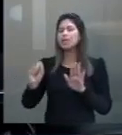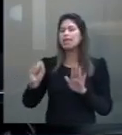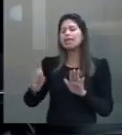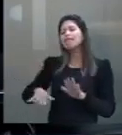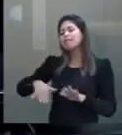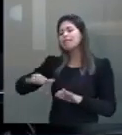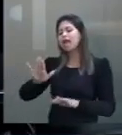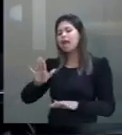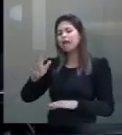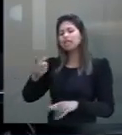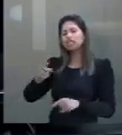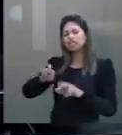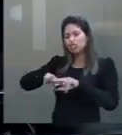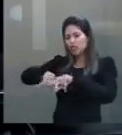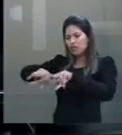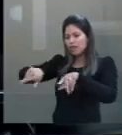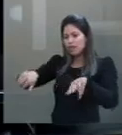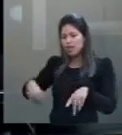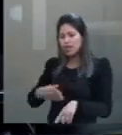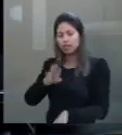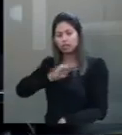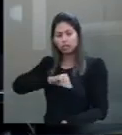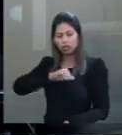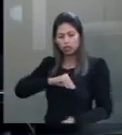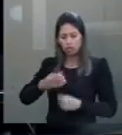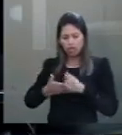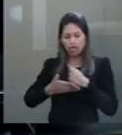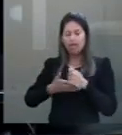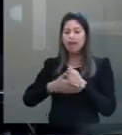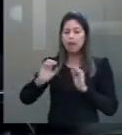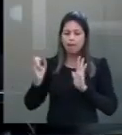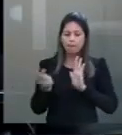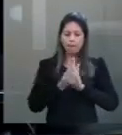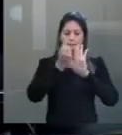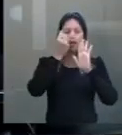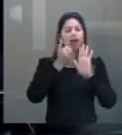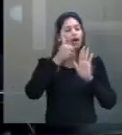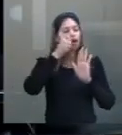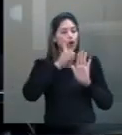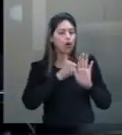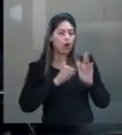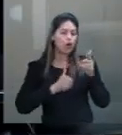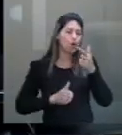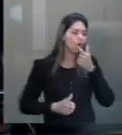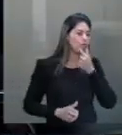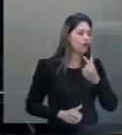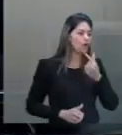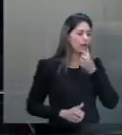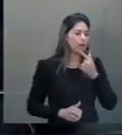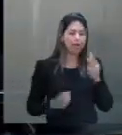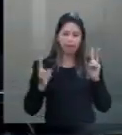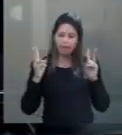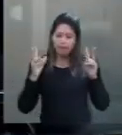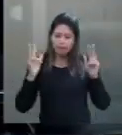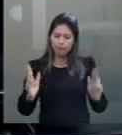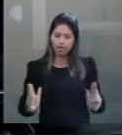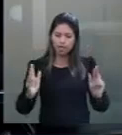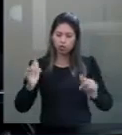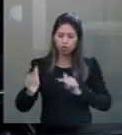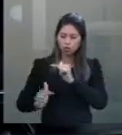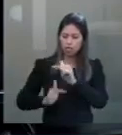salarial, por exemplo, e marcante, entre homens e mulheres para a mesma função. Há um PL